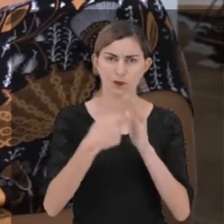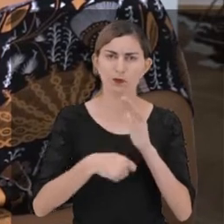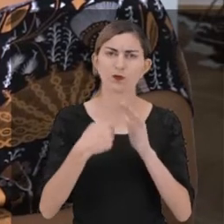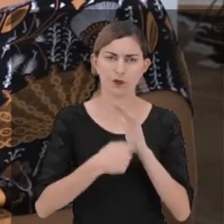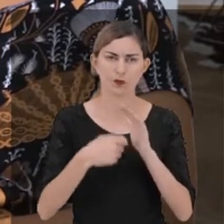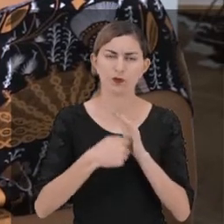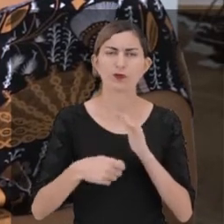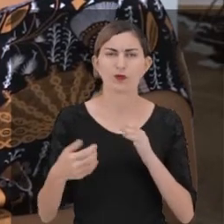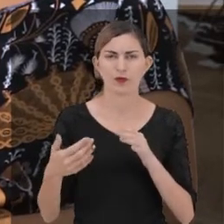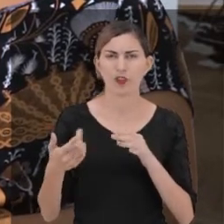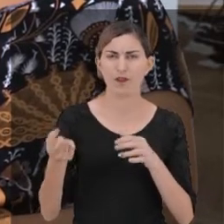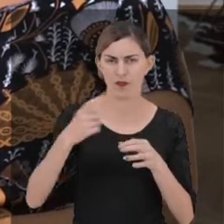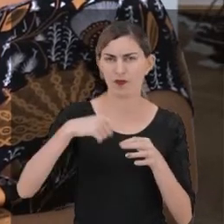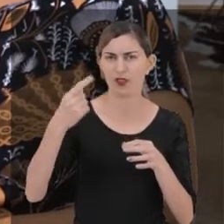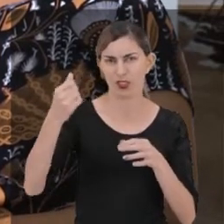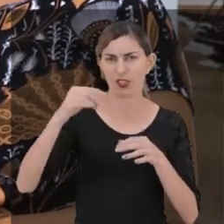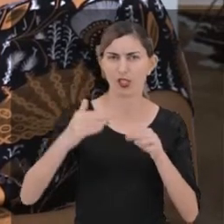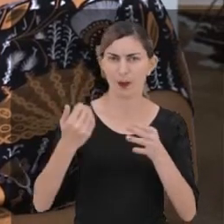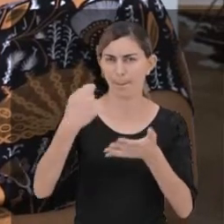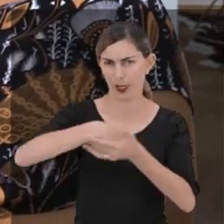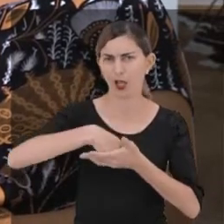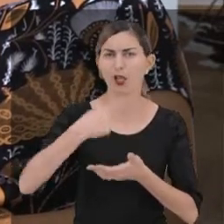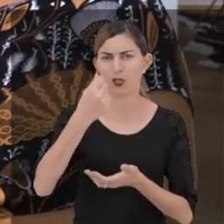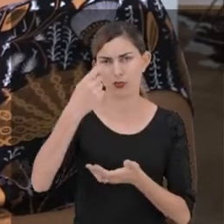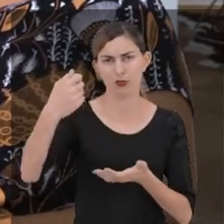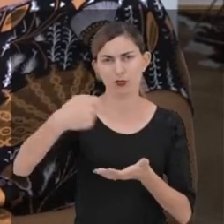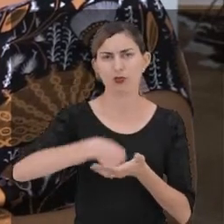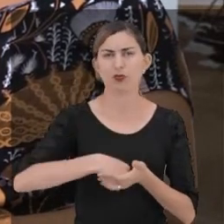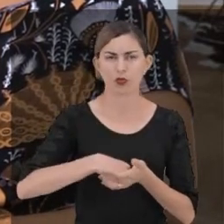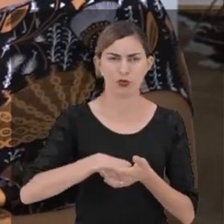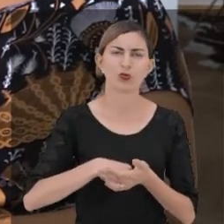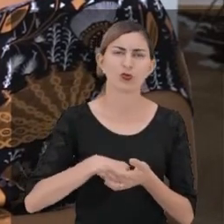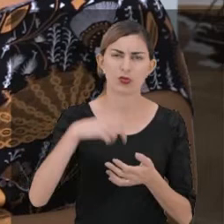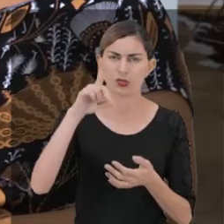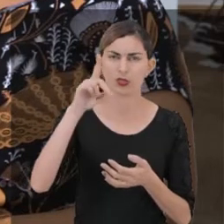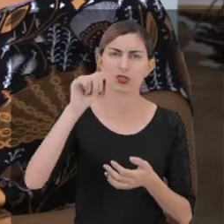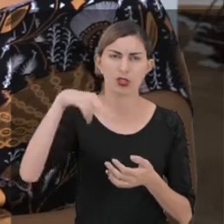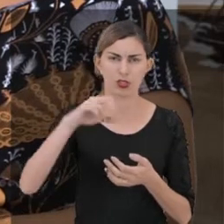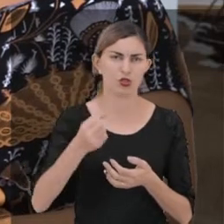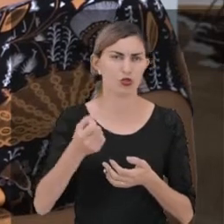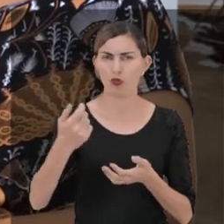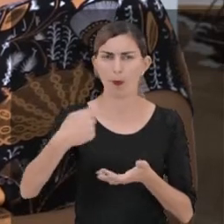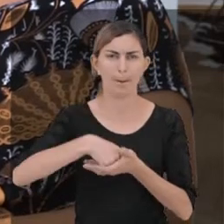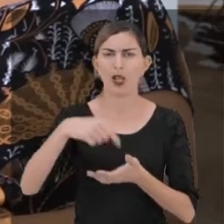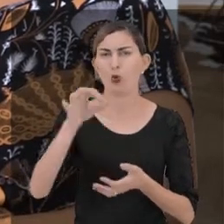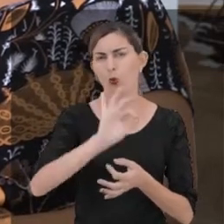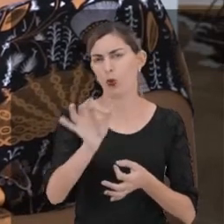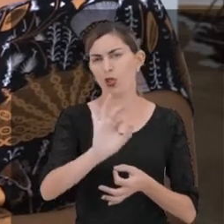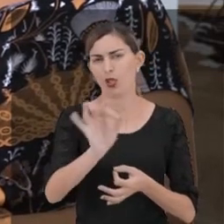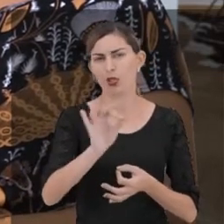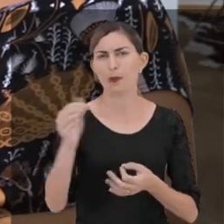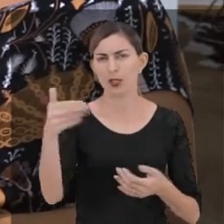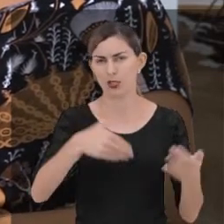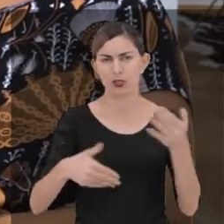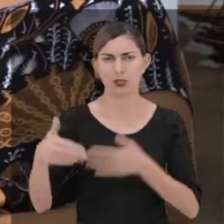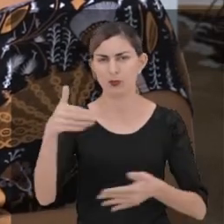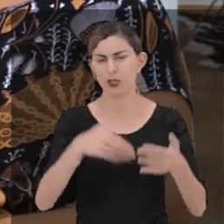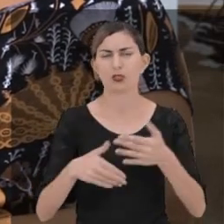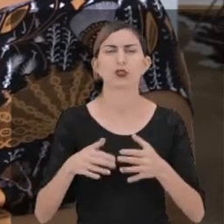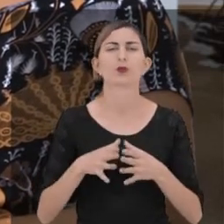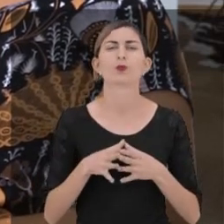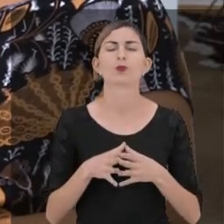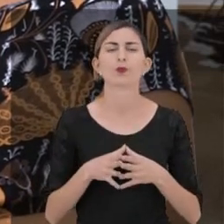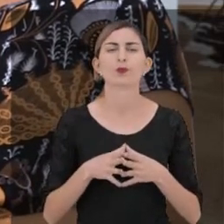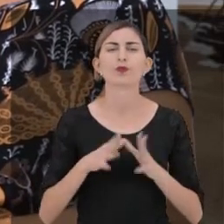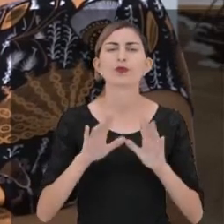essa equiparação, esse pagamento do plano que não foi pago, de participação em